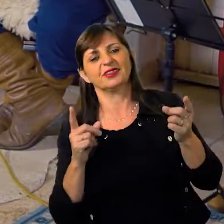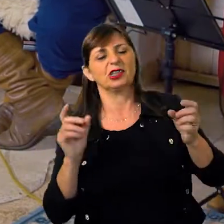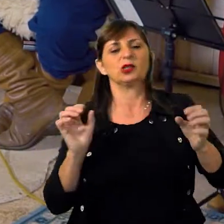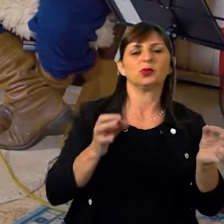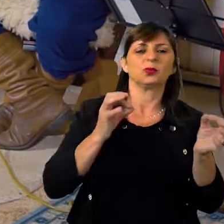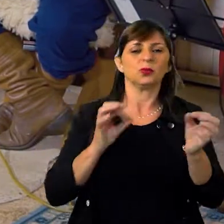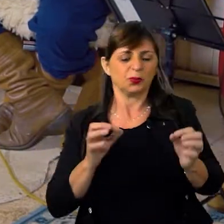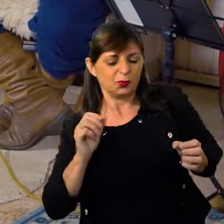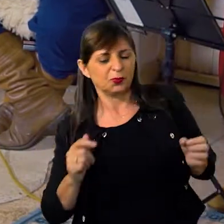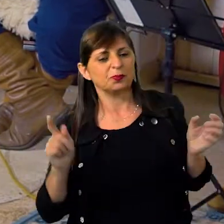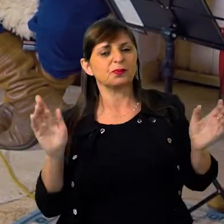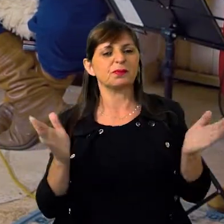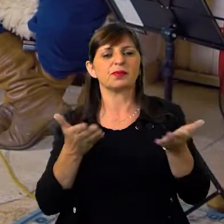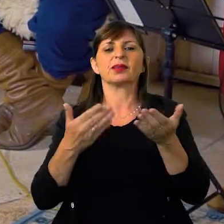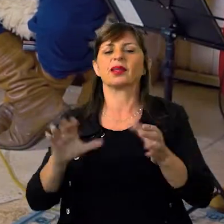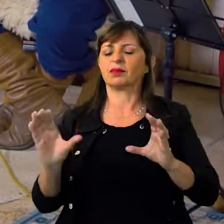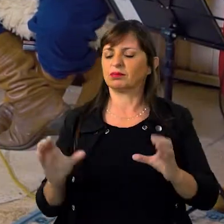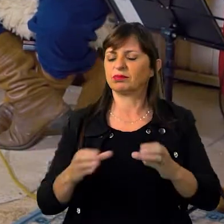e